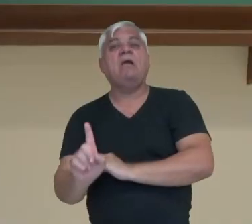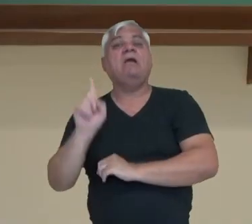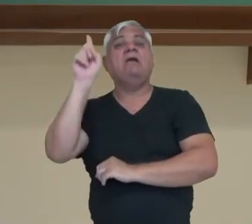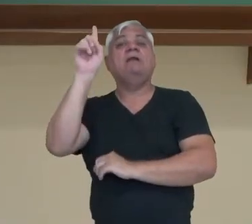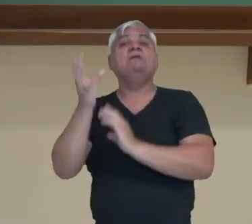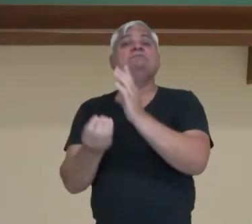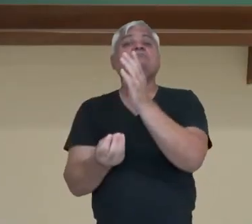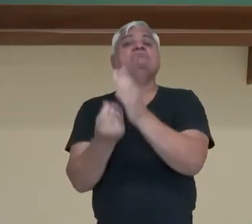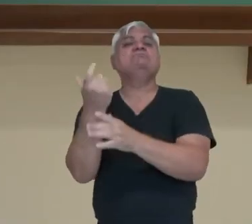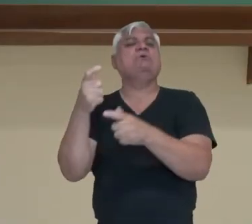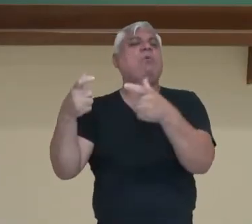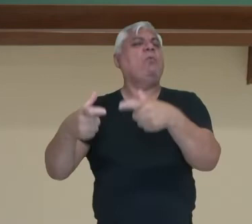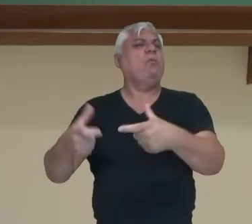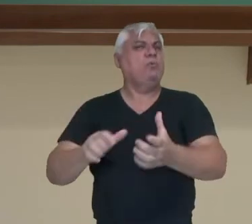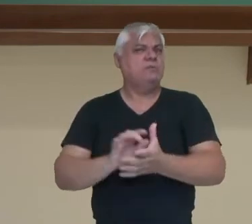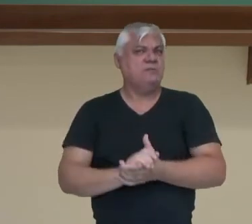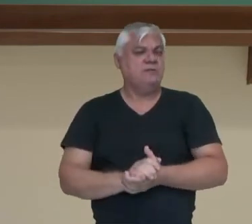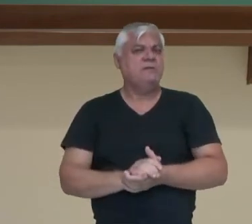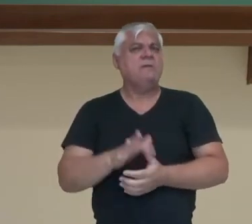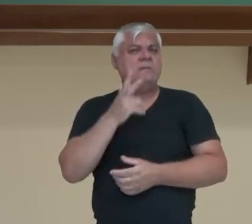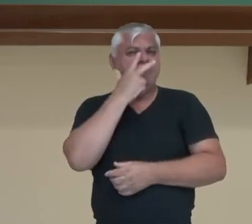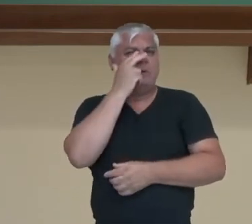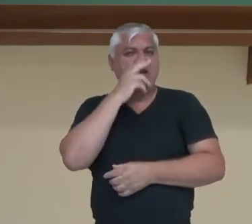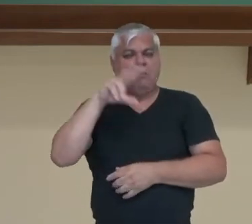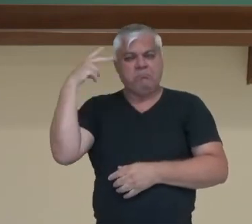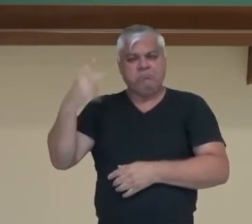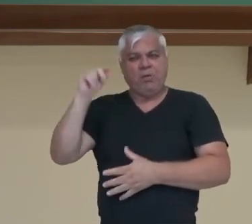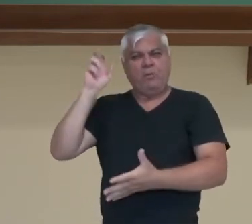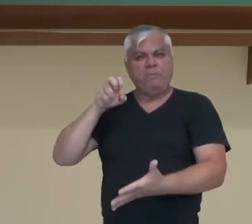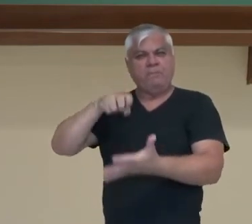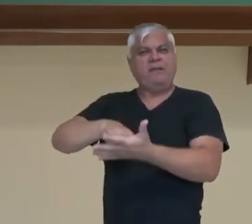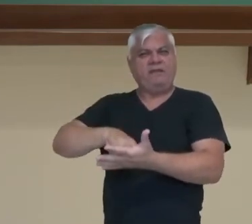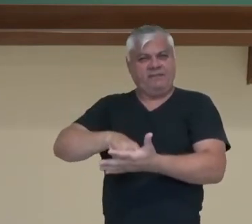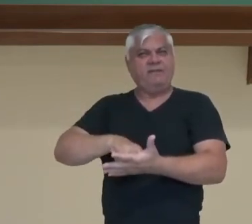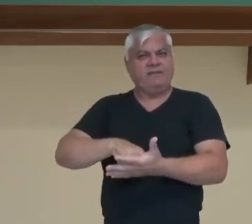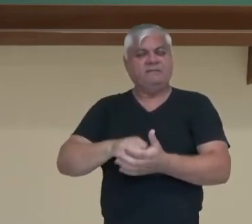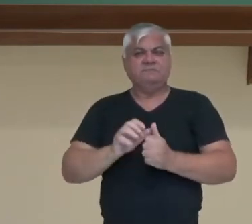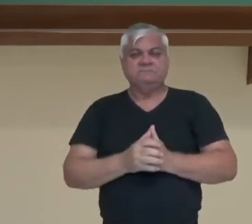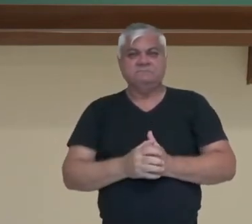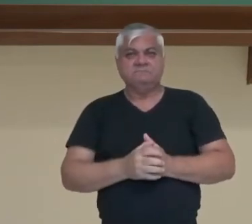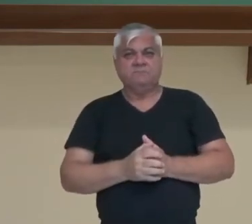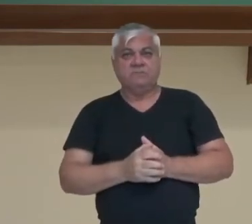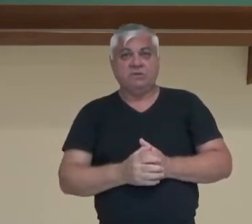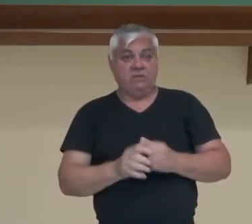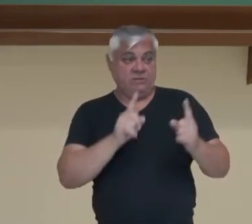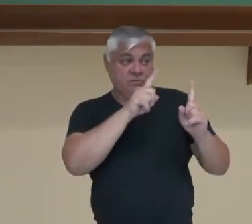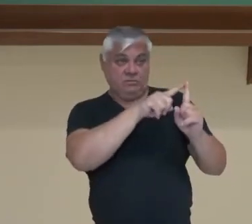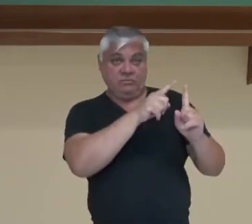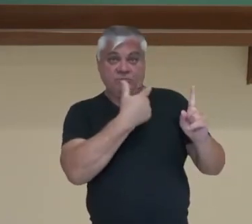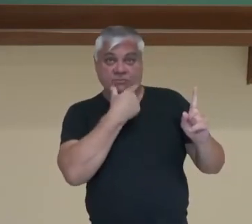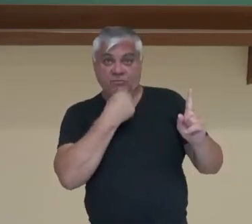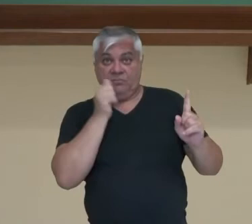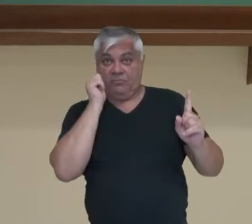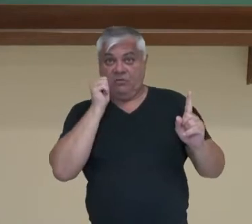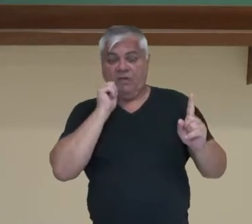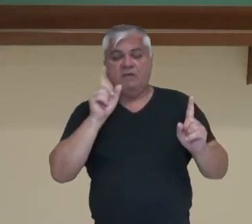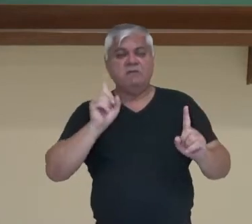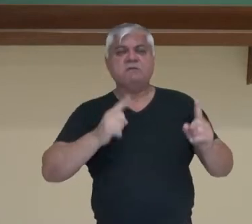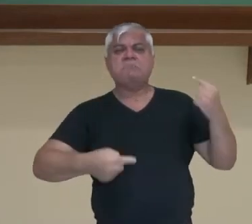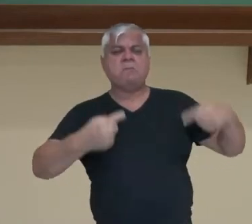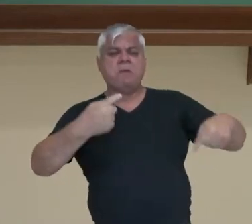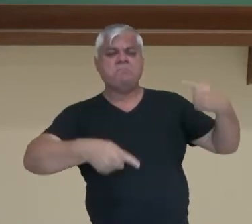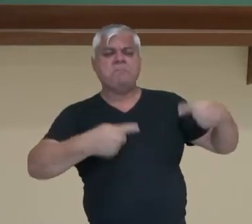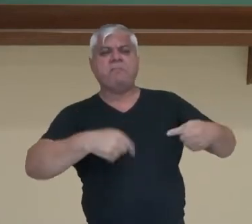ligado a uma espécie de maldição. Porque assim, o rei Minos estava disputando lá na ilha de Creta quem que ia governar a ilha, né?